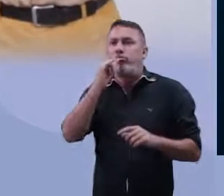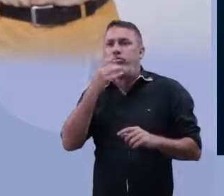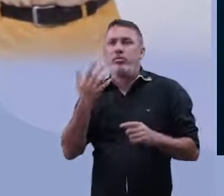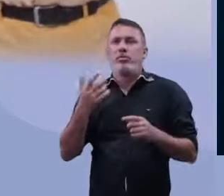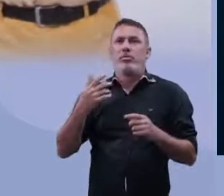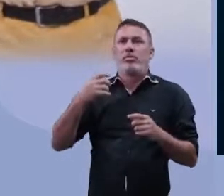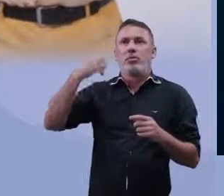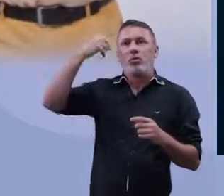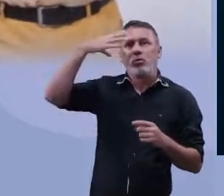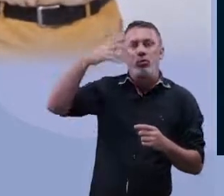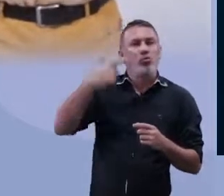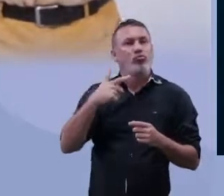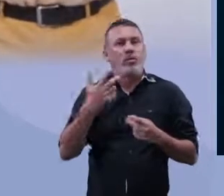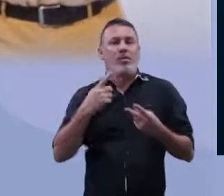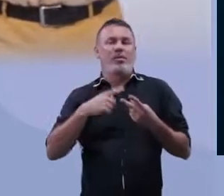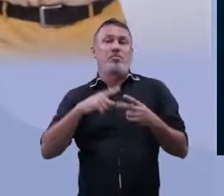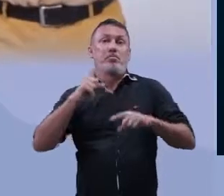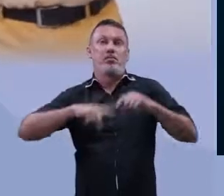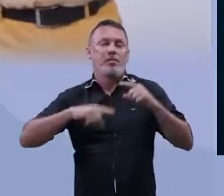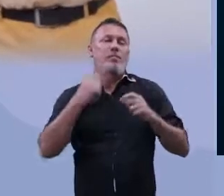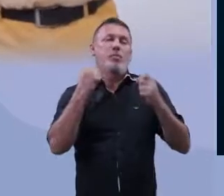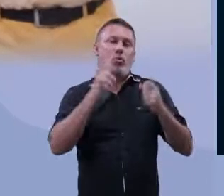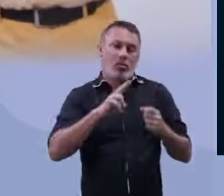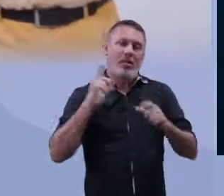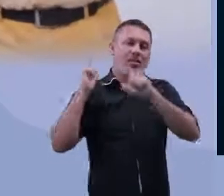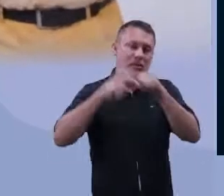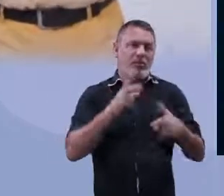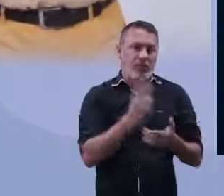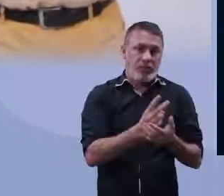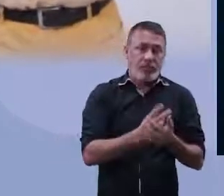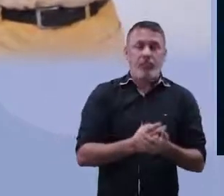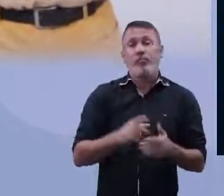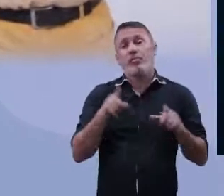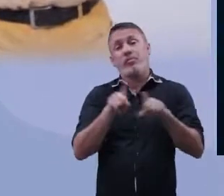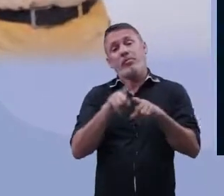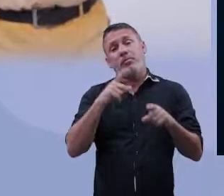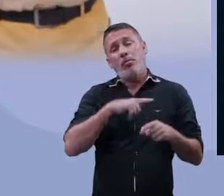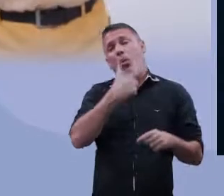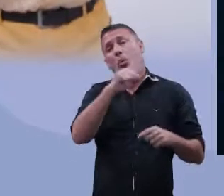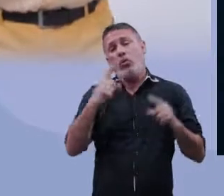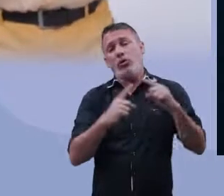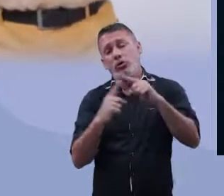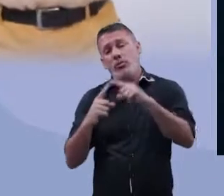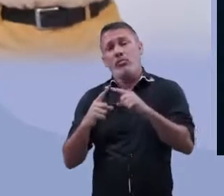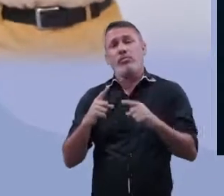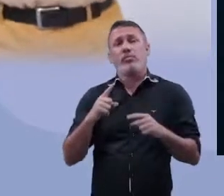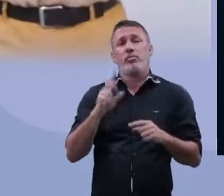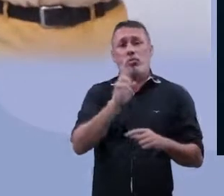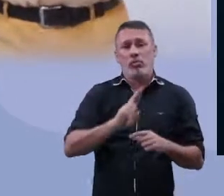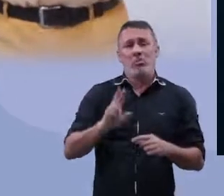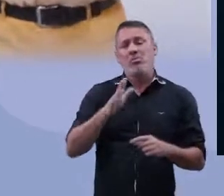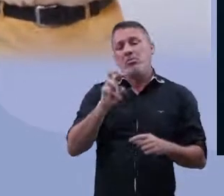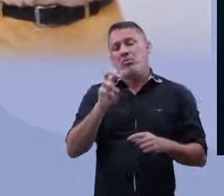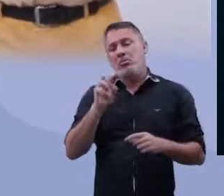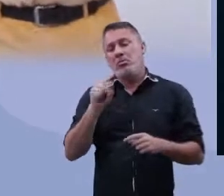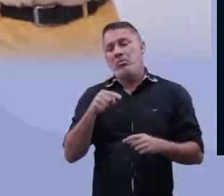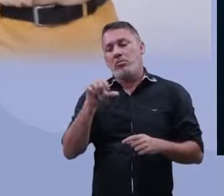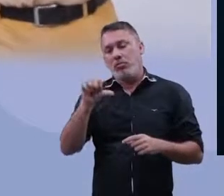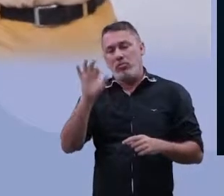mais representativas, e outras energias aí em torno de 5,9%. Nós vamos